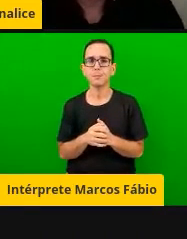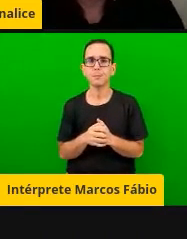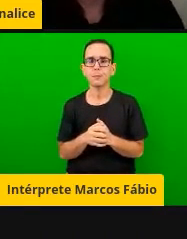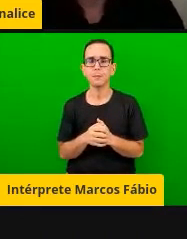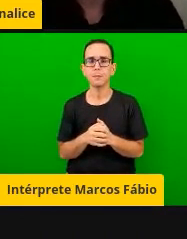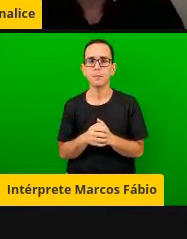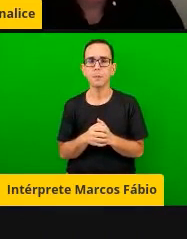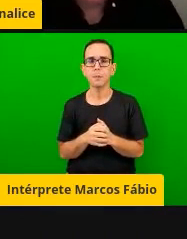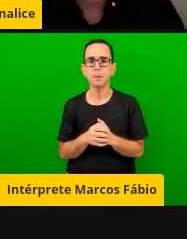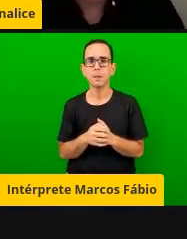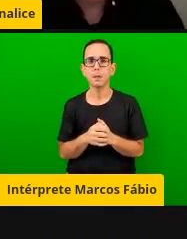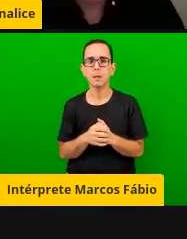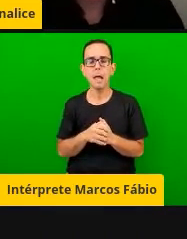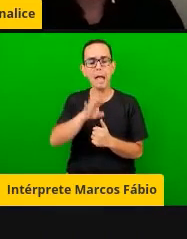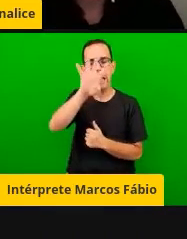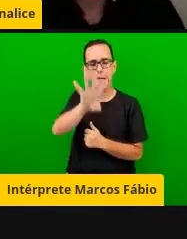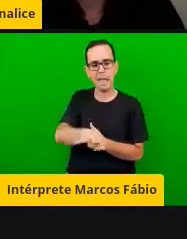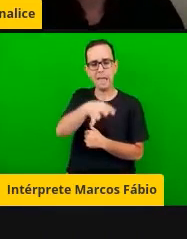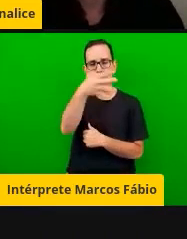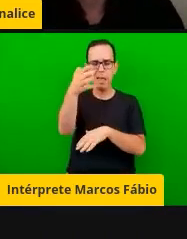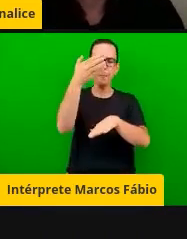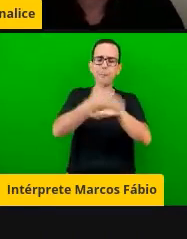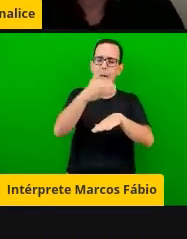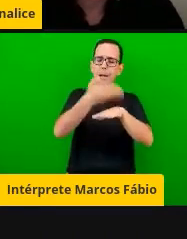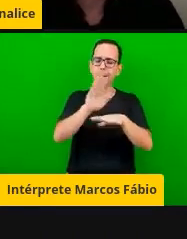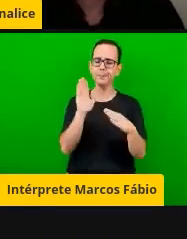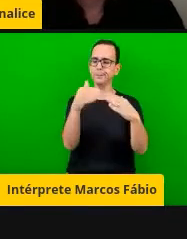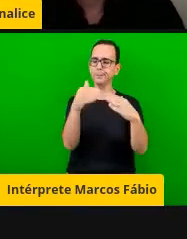a estrutura das habilidades. Então, as habilidades, elas estão